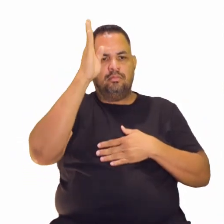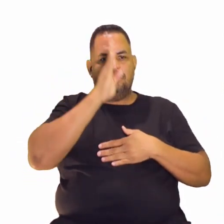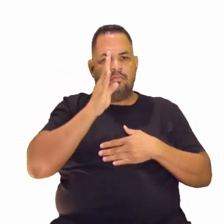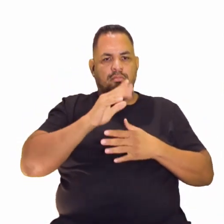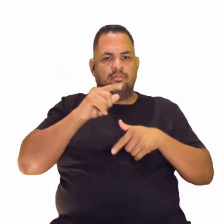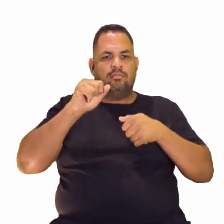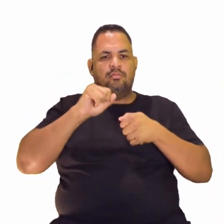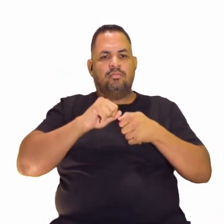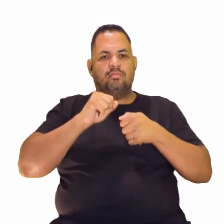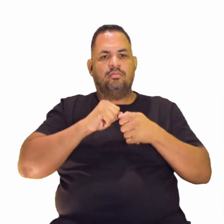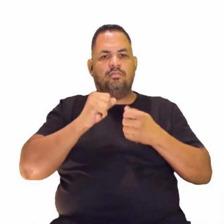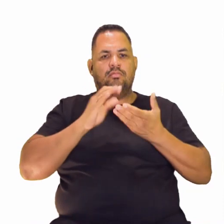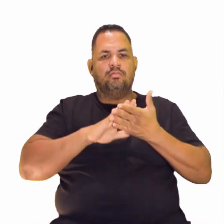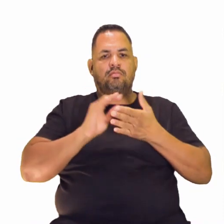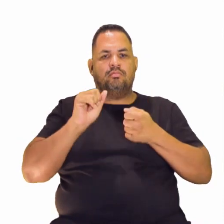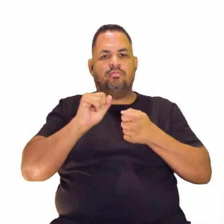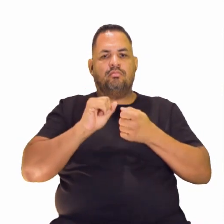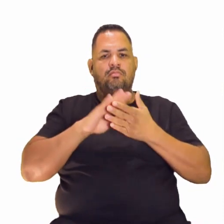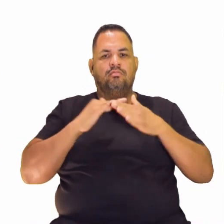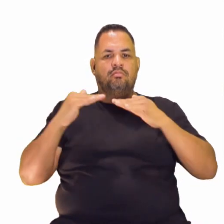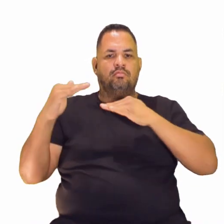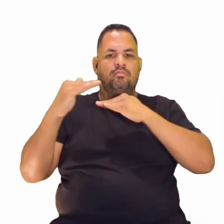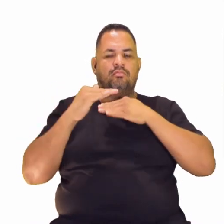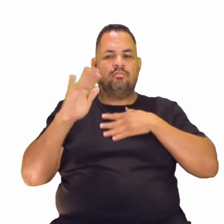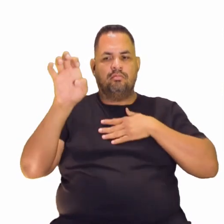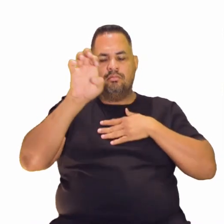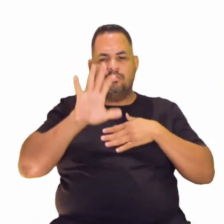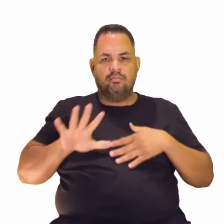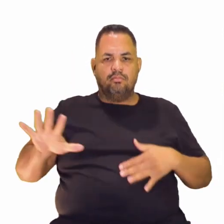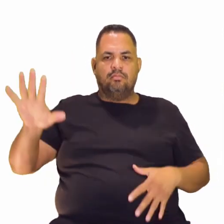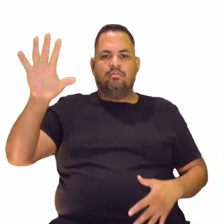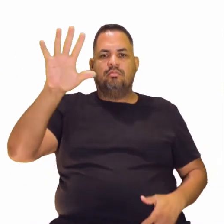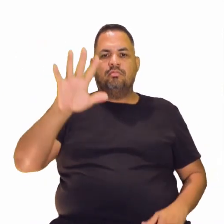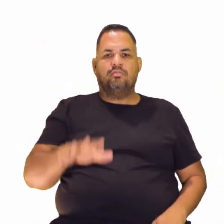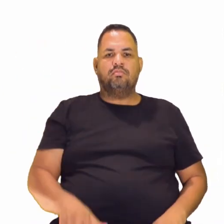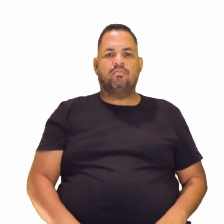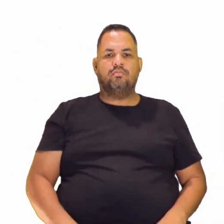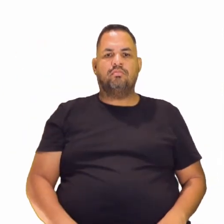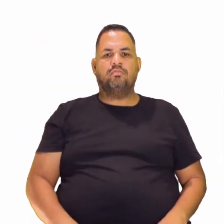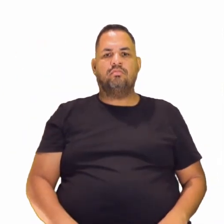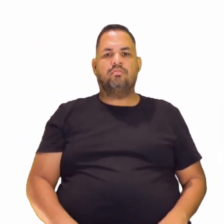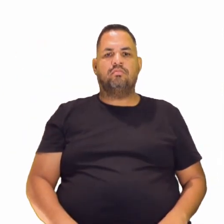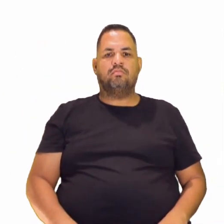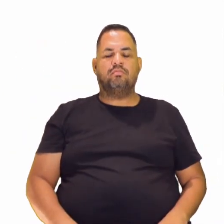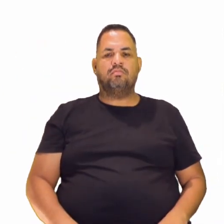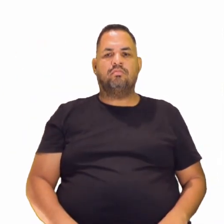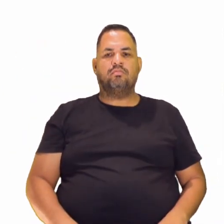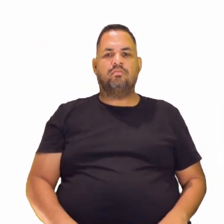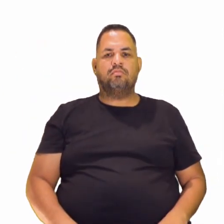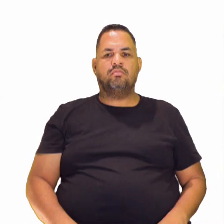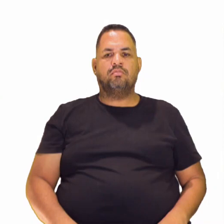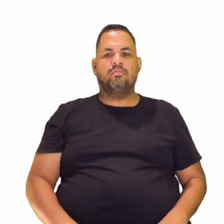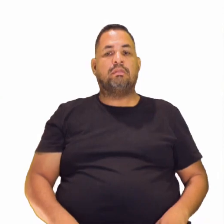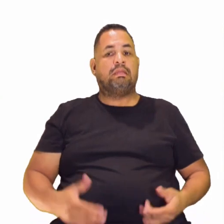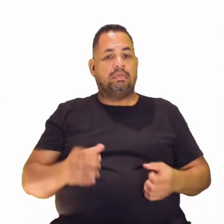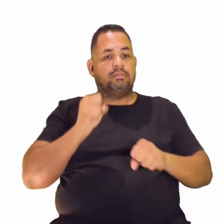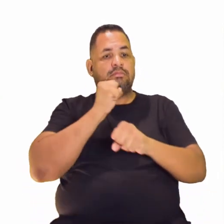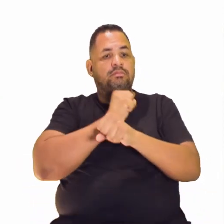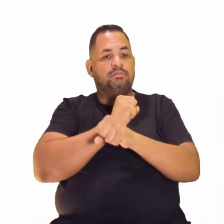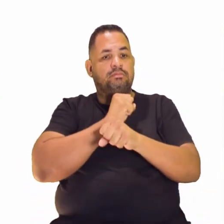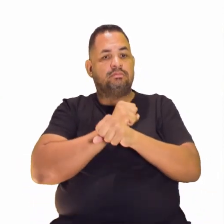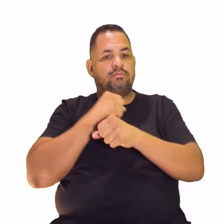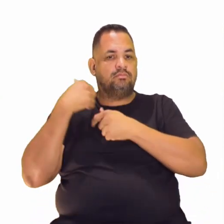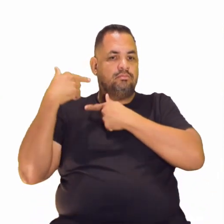Brasil produziram obras de acordo com padrões europeus. Eram